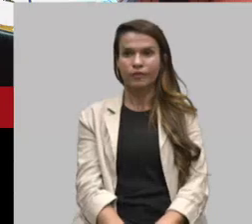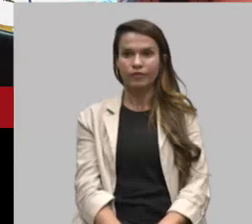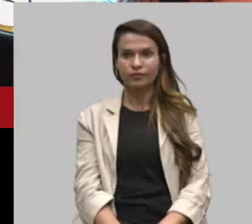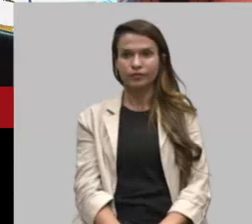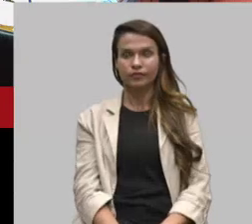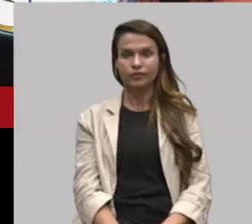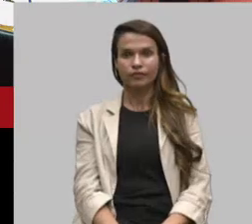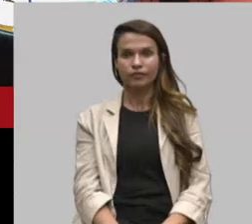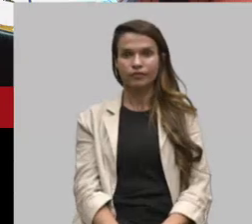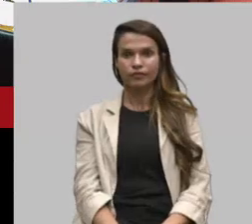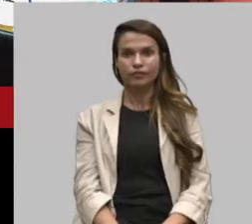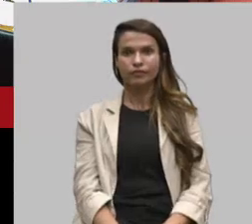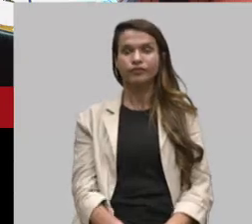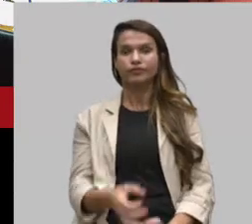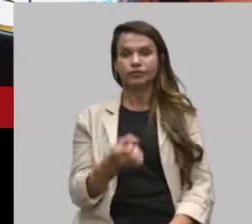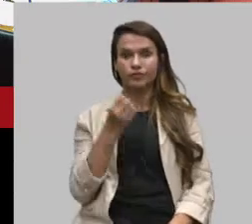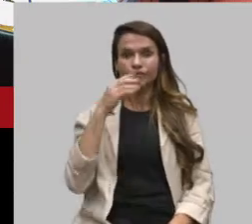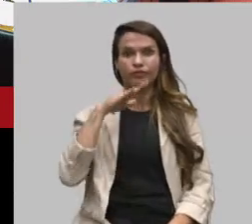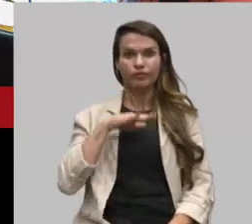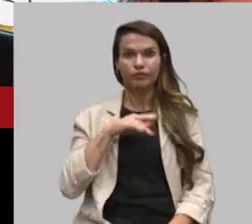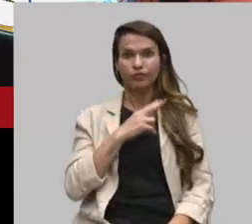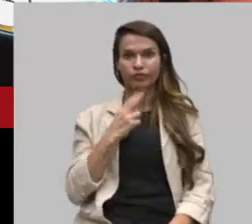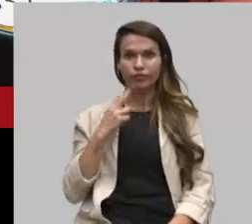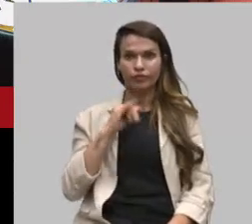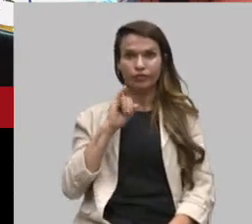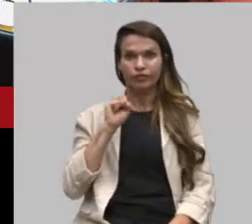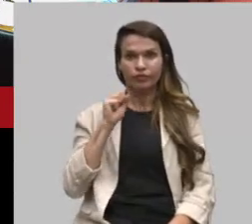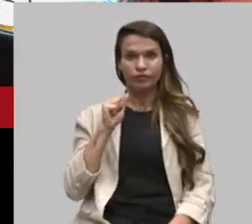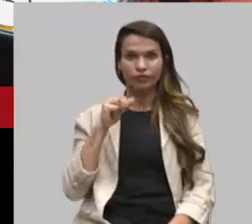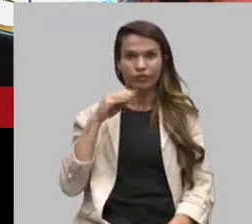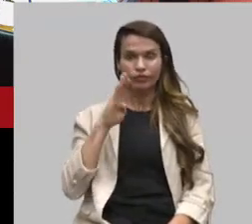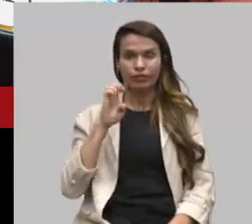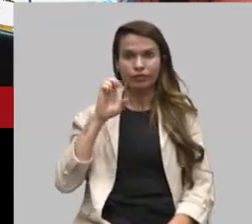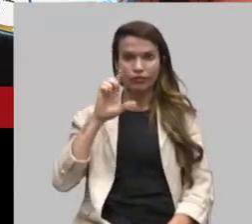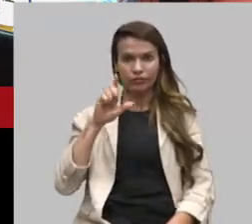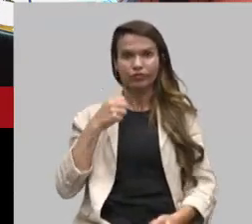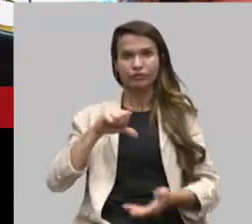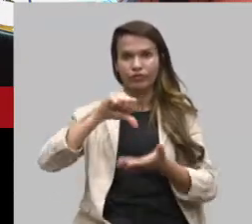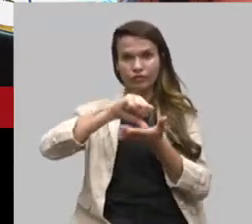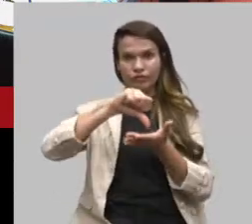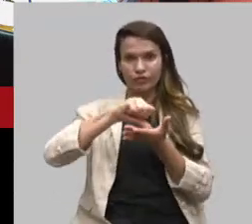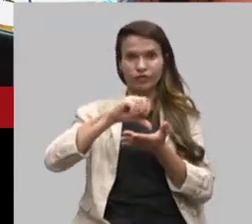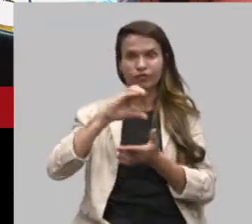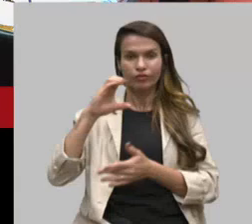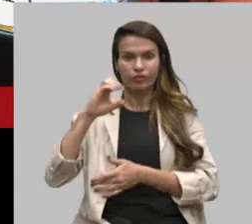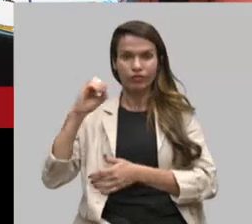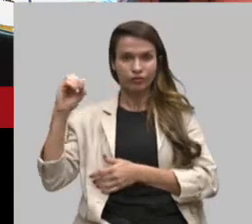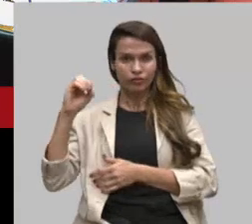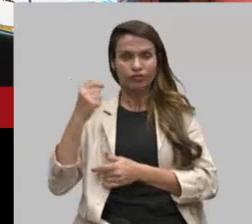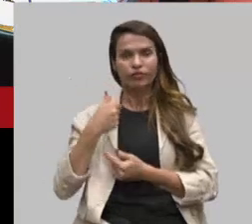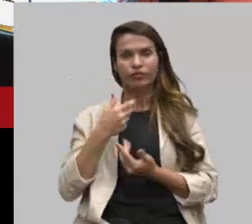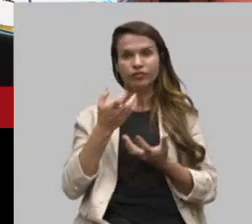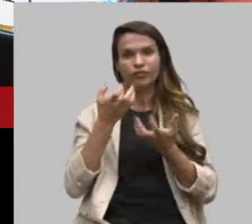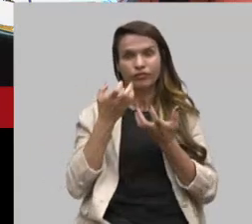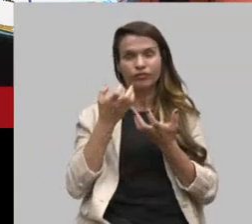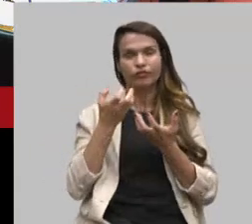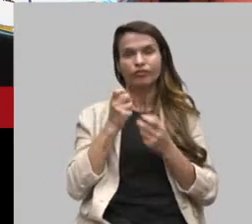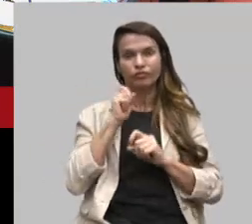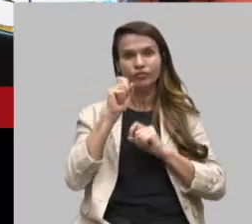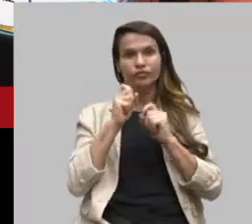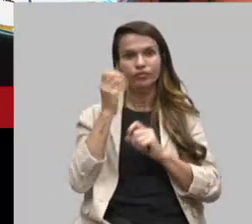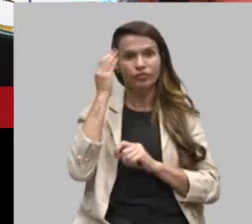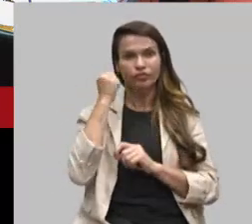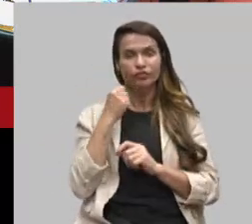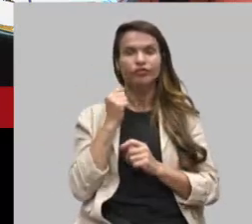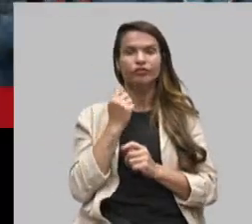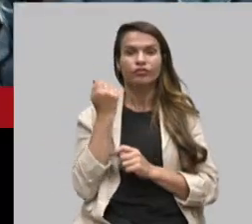gente boa tarde meu nome é Isabel Andrade eu sou do Polo centro-oeste e eu vim aqui salientar a importância do final dessa